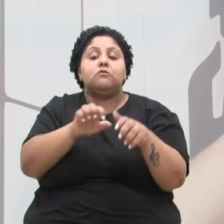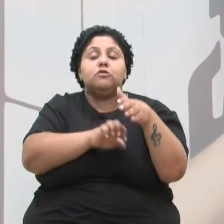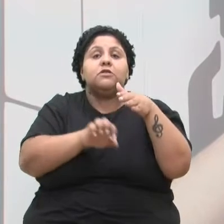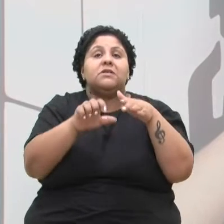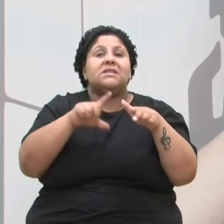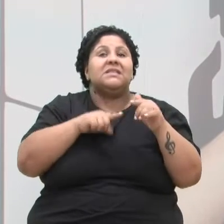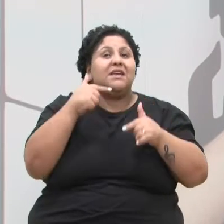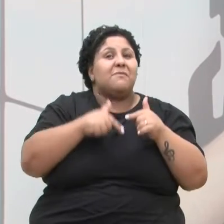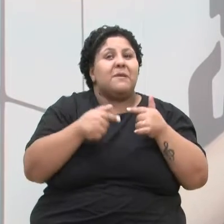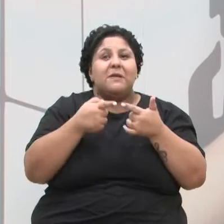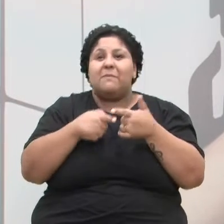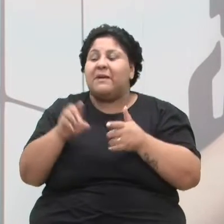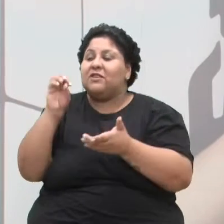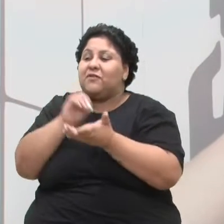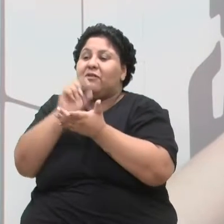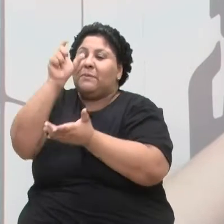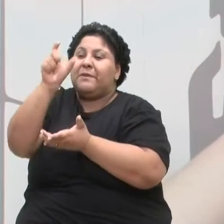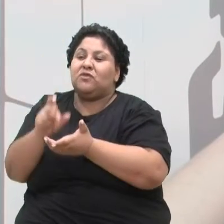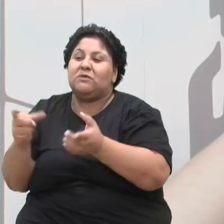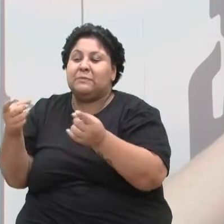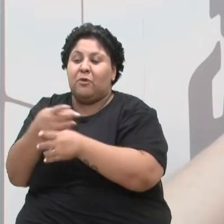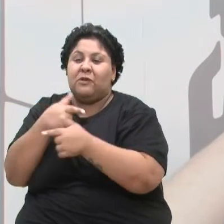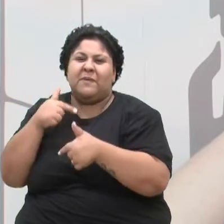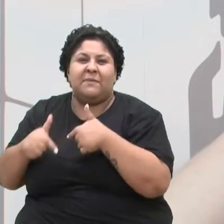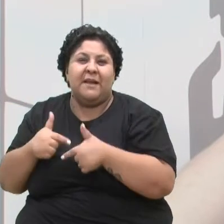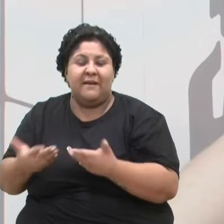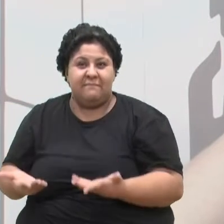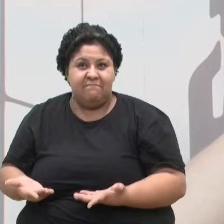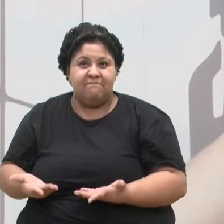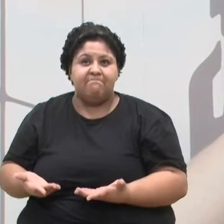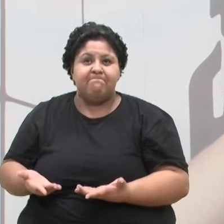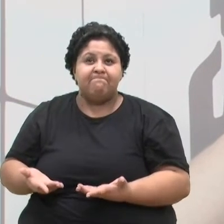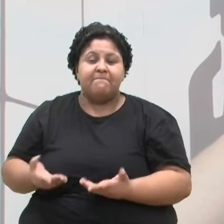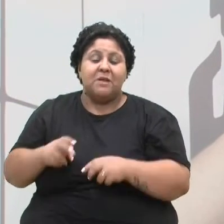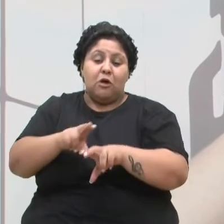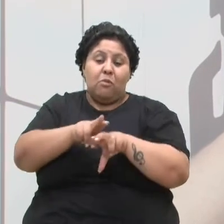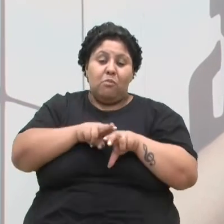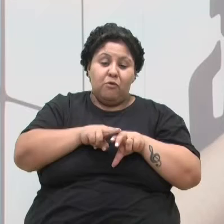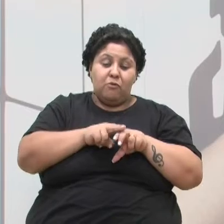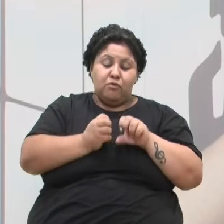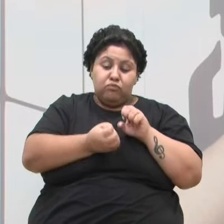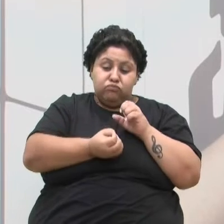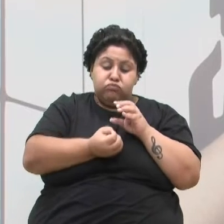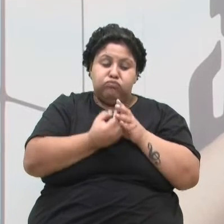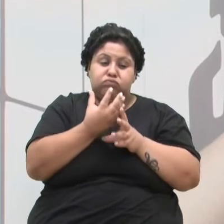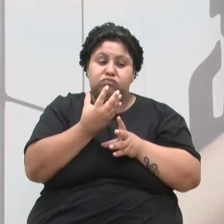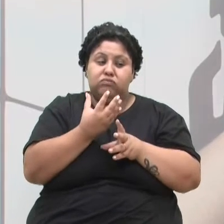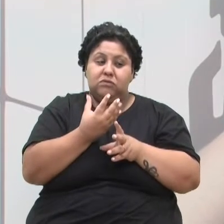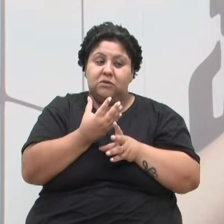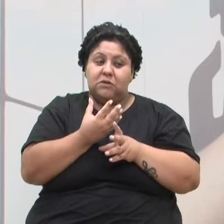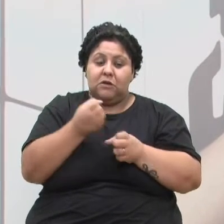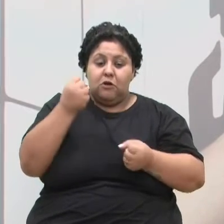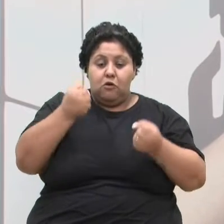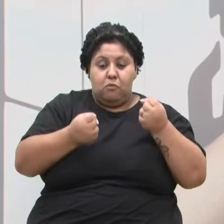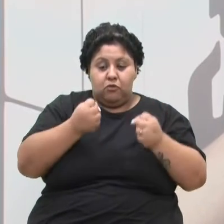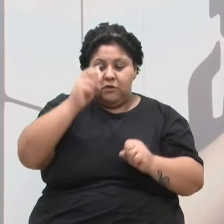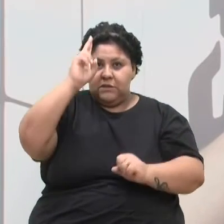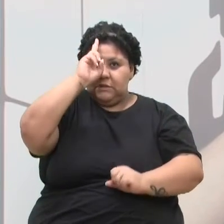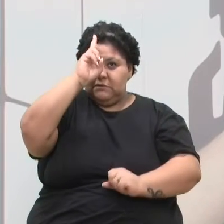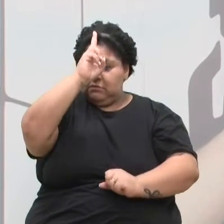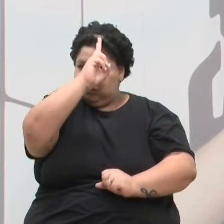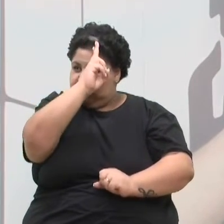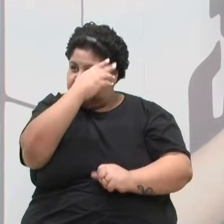mas não têm a mão de obra com a qualificação necessária. Então, por isso, acaba gerando aquele motorista de